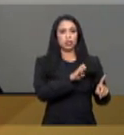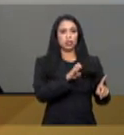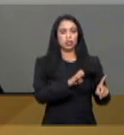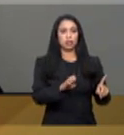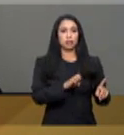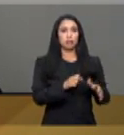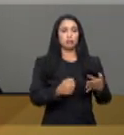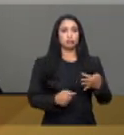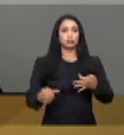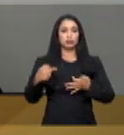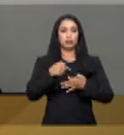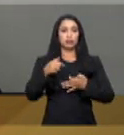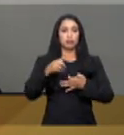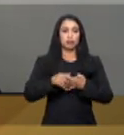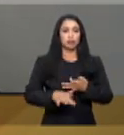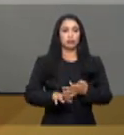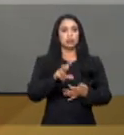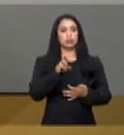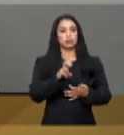geral